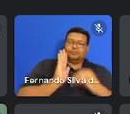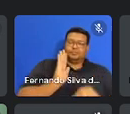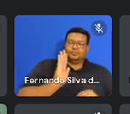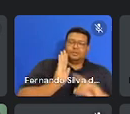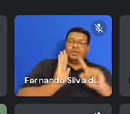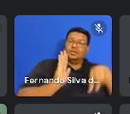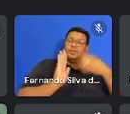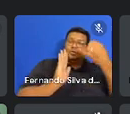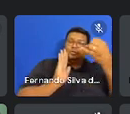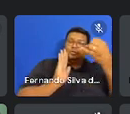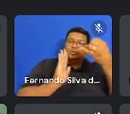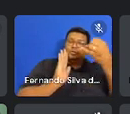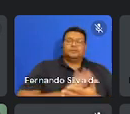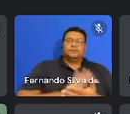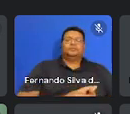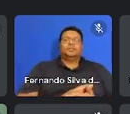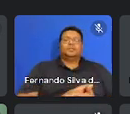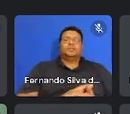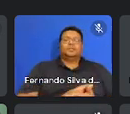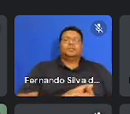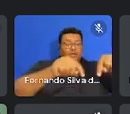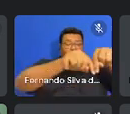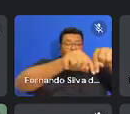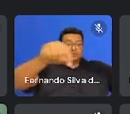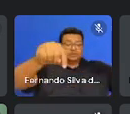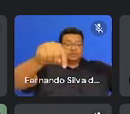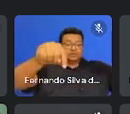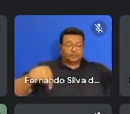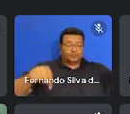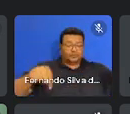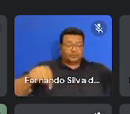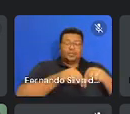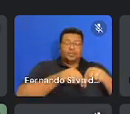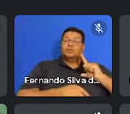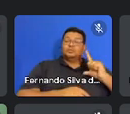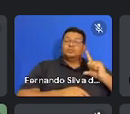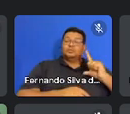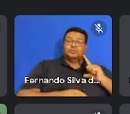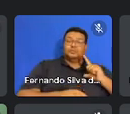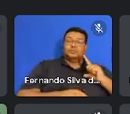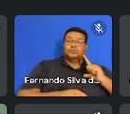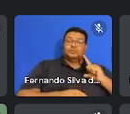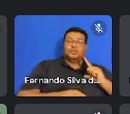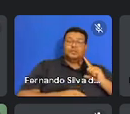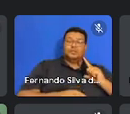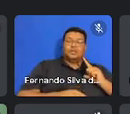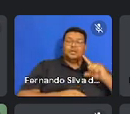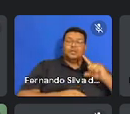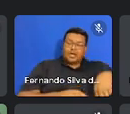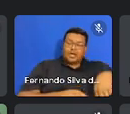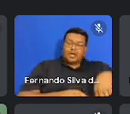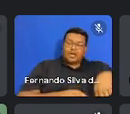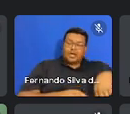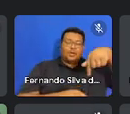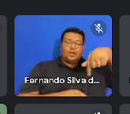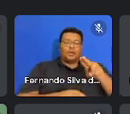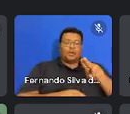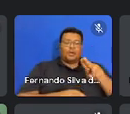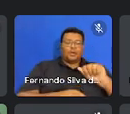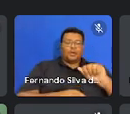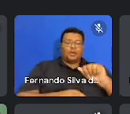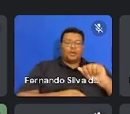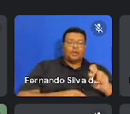tá? Área do quadrado. Eu tenho um quadrado, então um quadrado é um quadrilátero onde ele pode